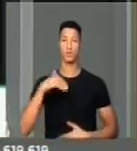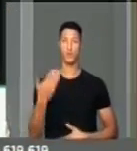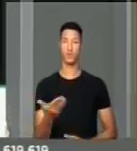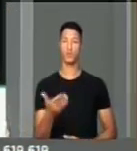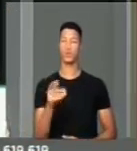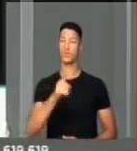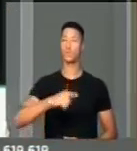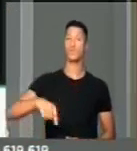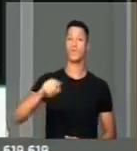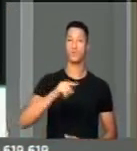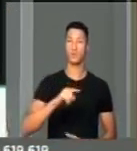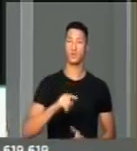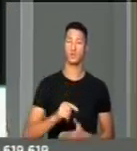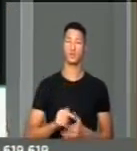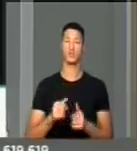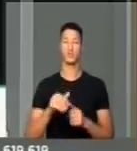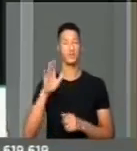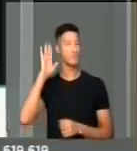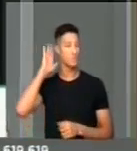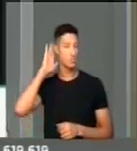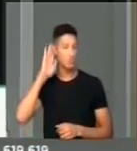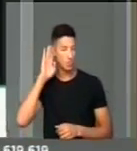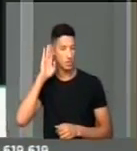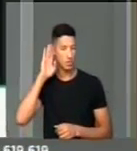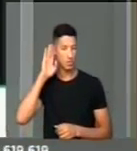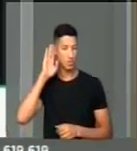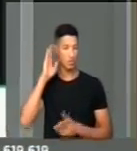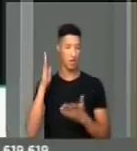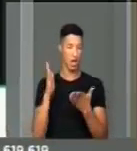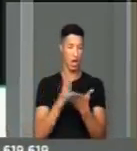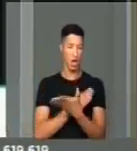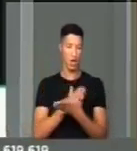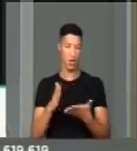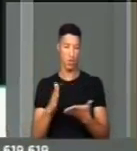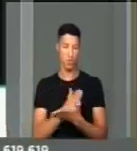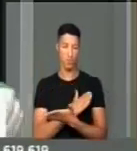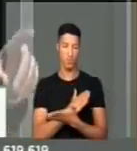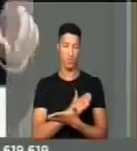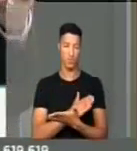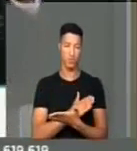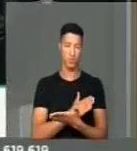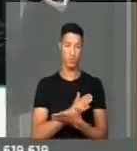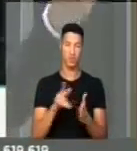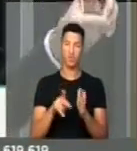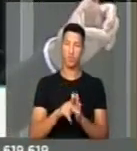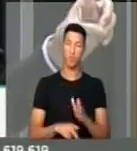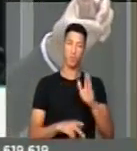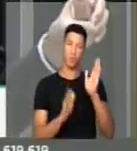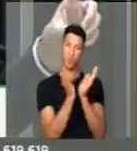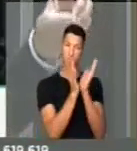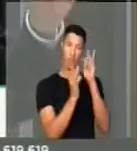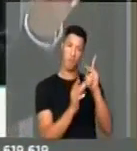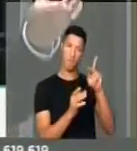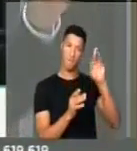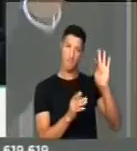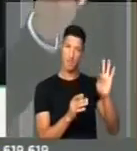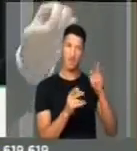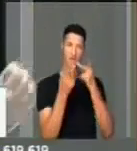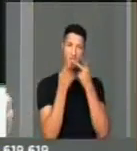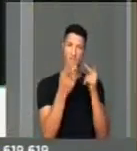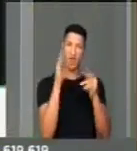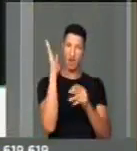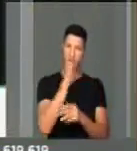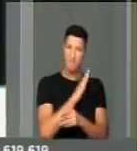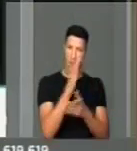quando vocês escutarem algum desses petistas falar mal